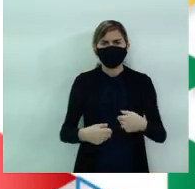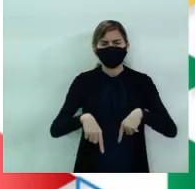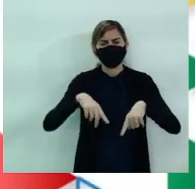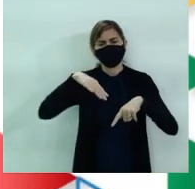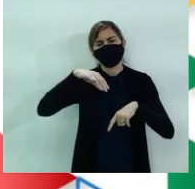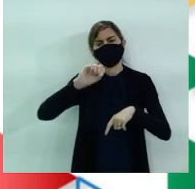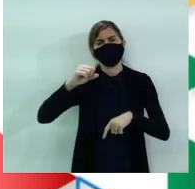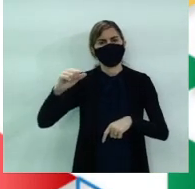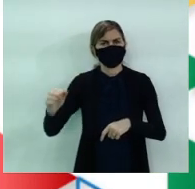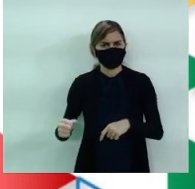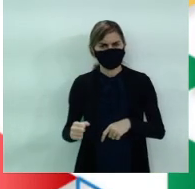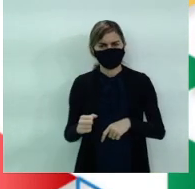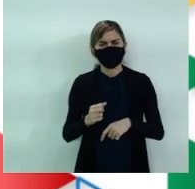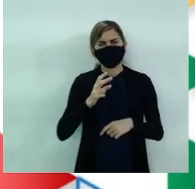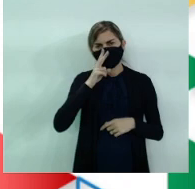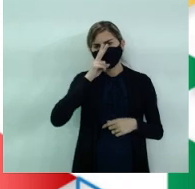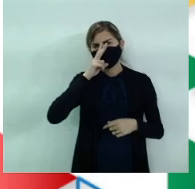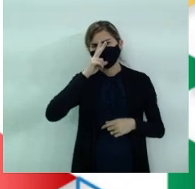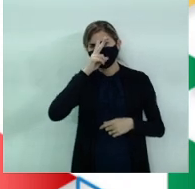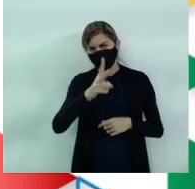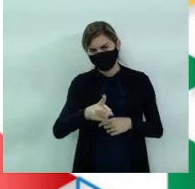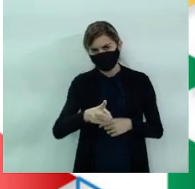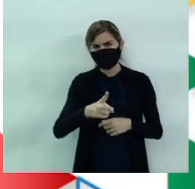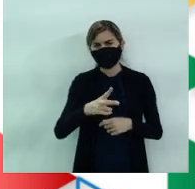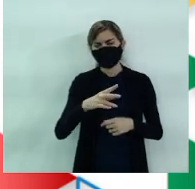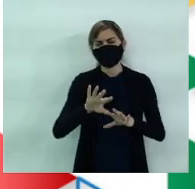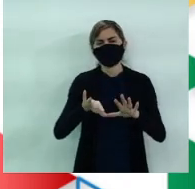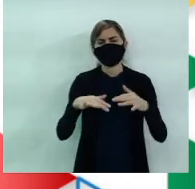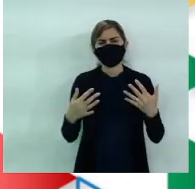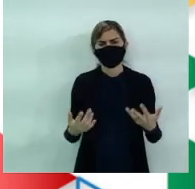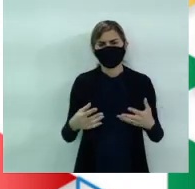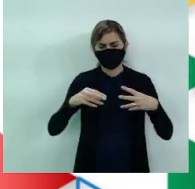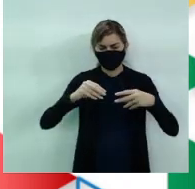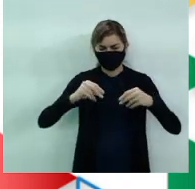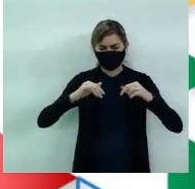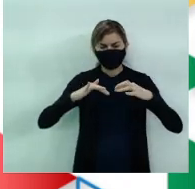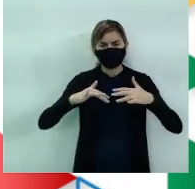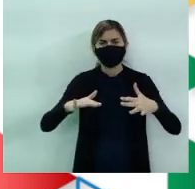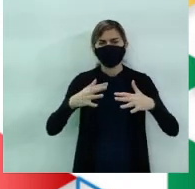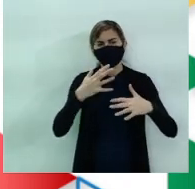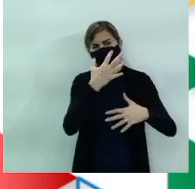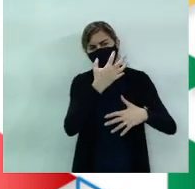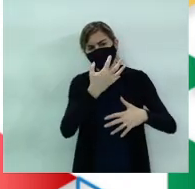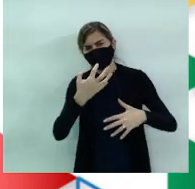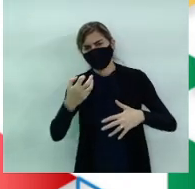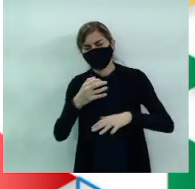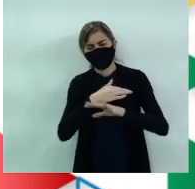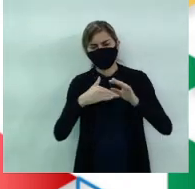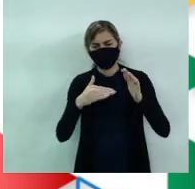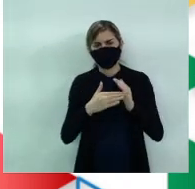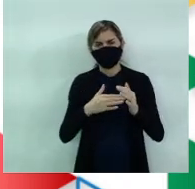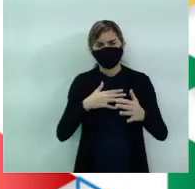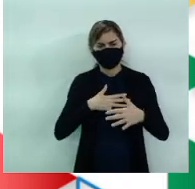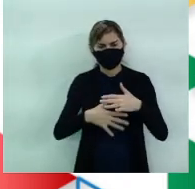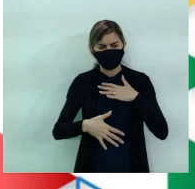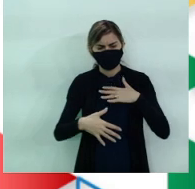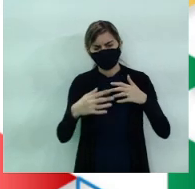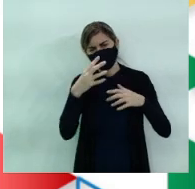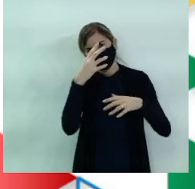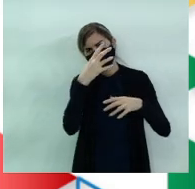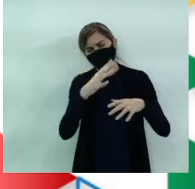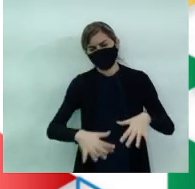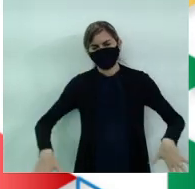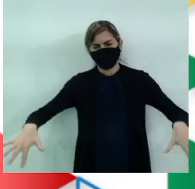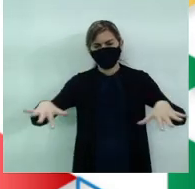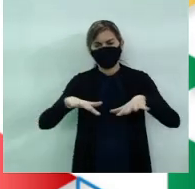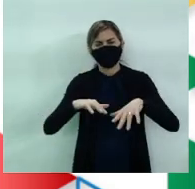massa. A força gravitacional com a qual a Terra ela vai atrair todos os corpos ao seu